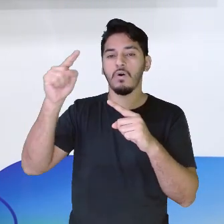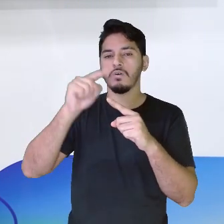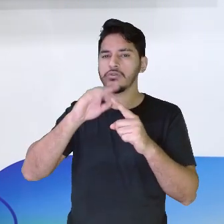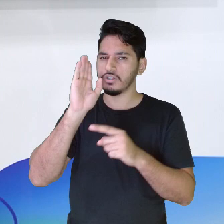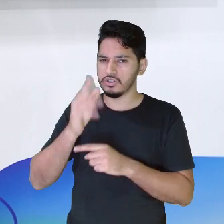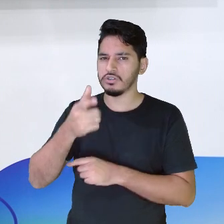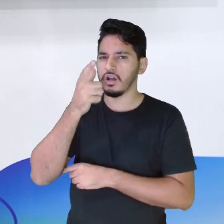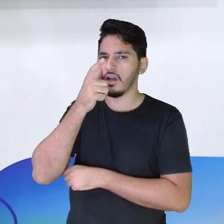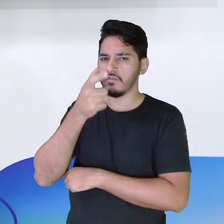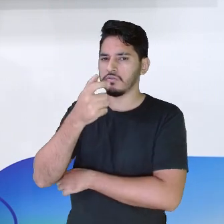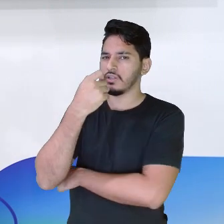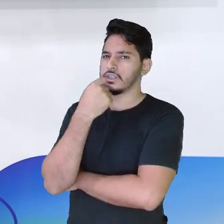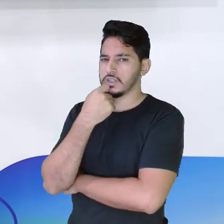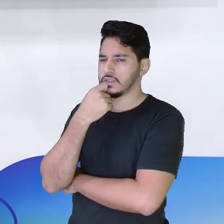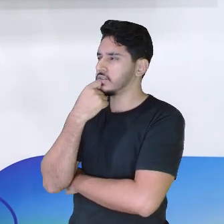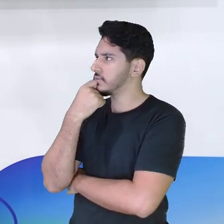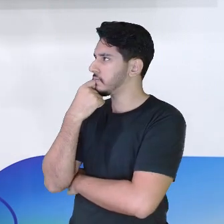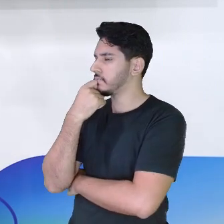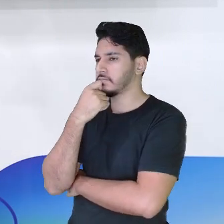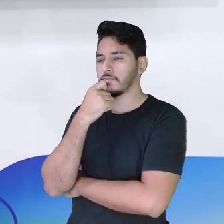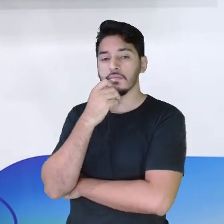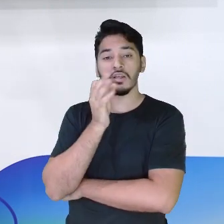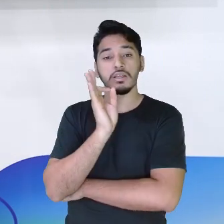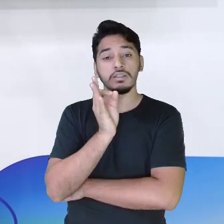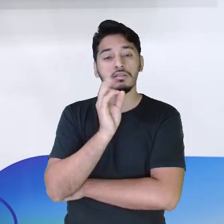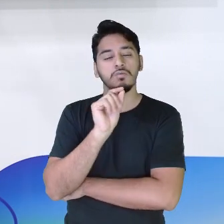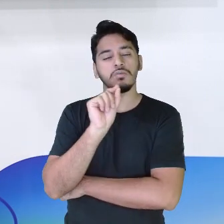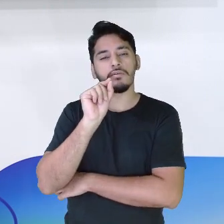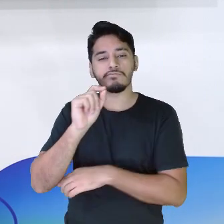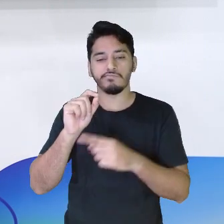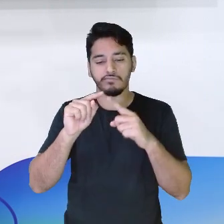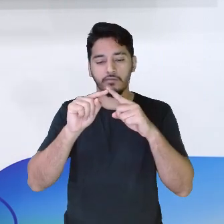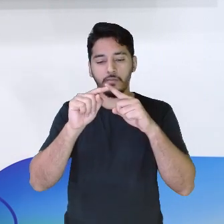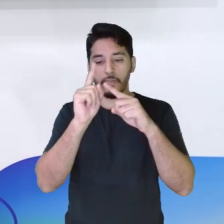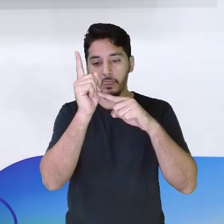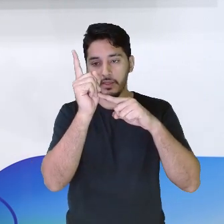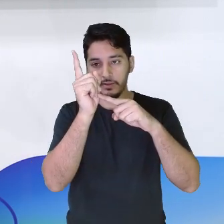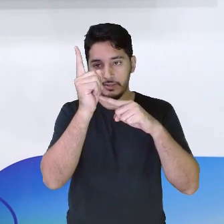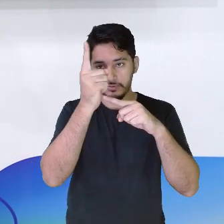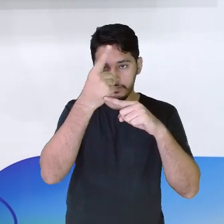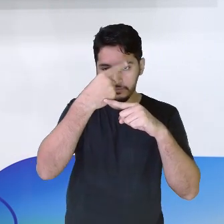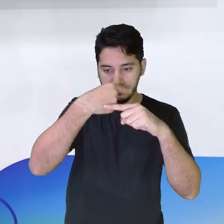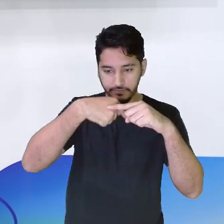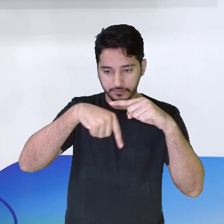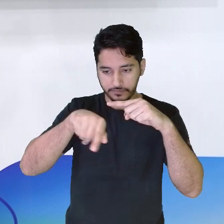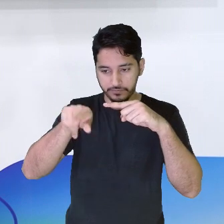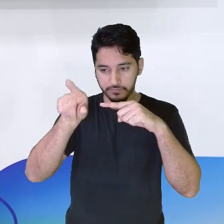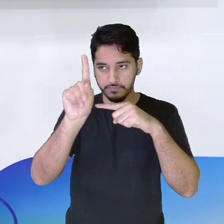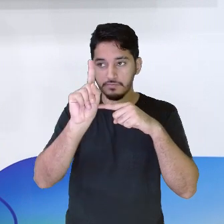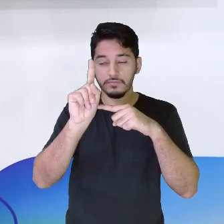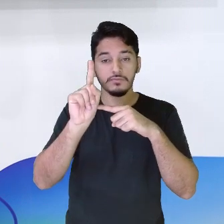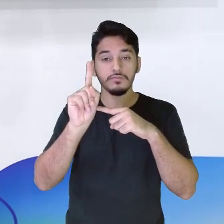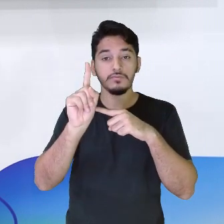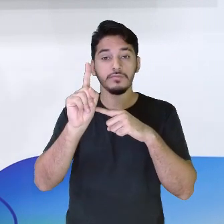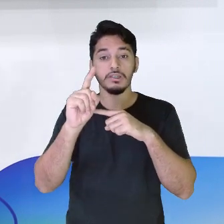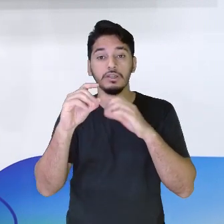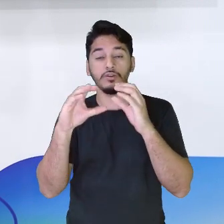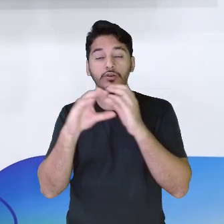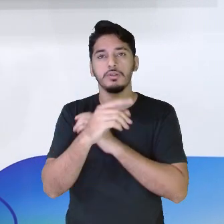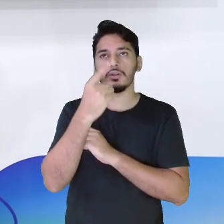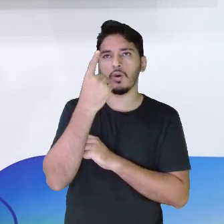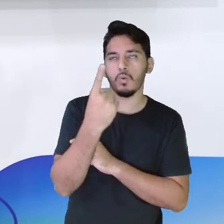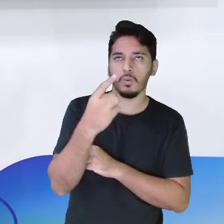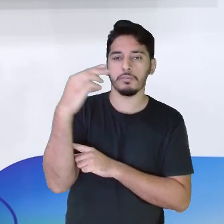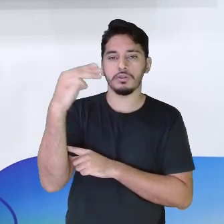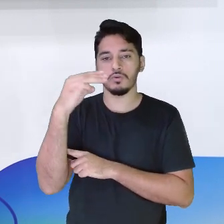prestaram atenção que toda vez que o meu ponteiro ele dá uma volta completa, ele completa ou 1